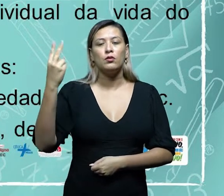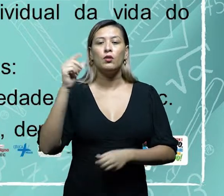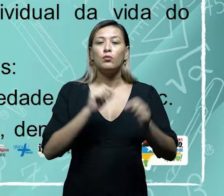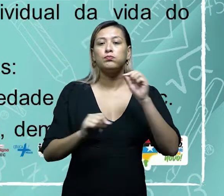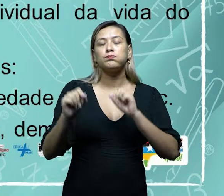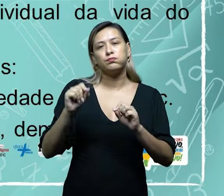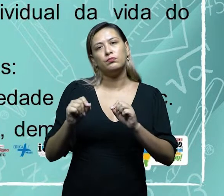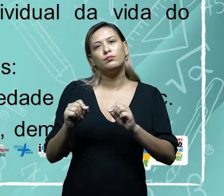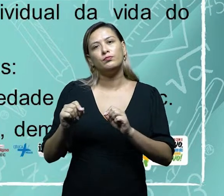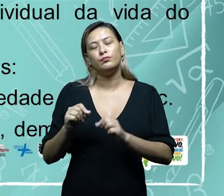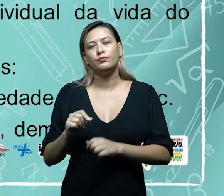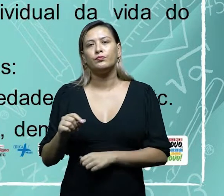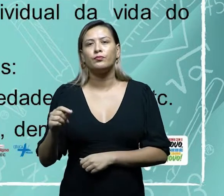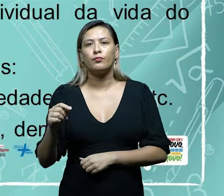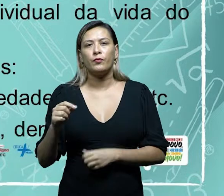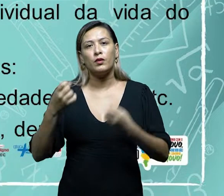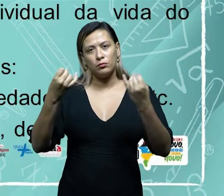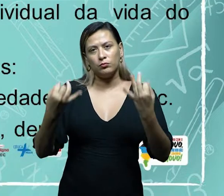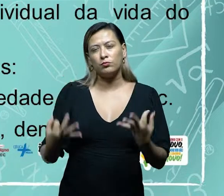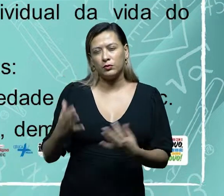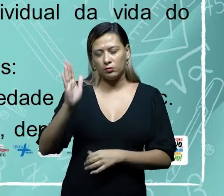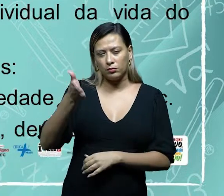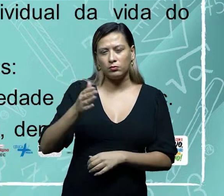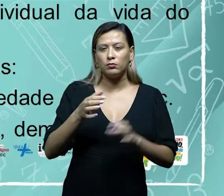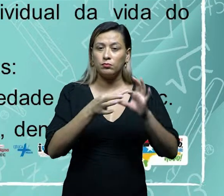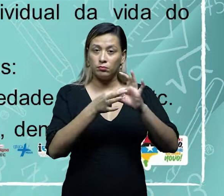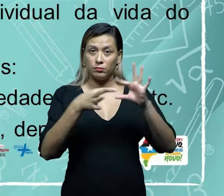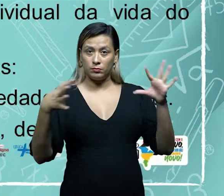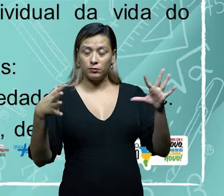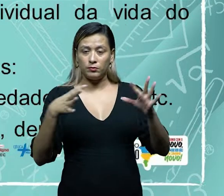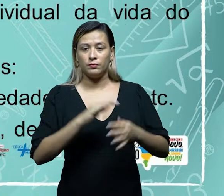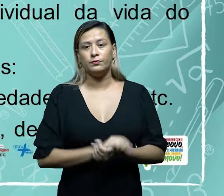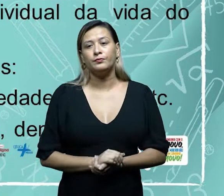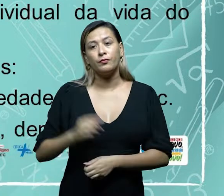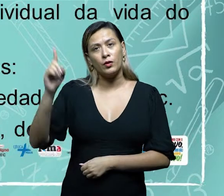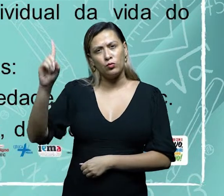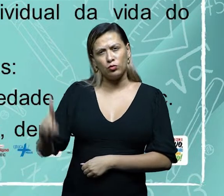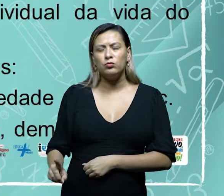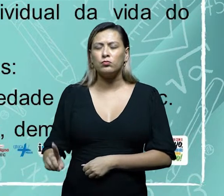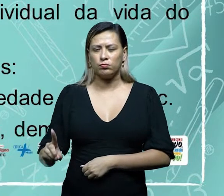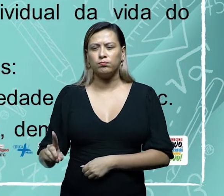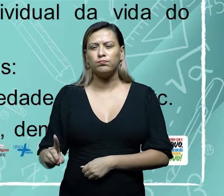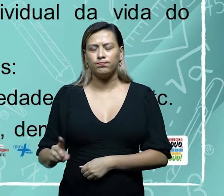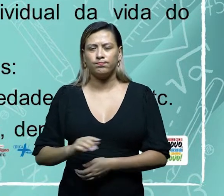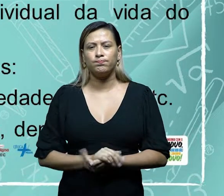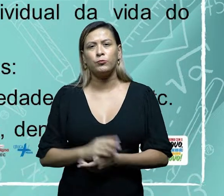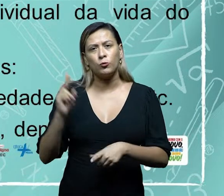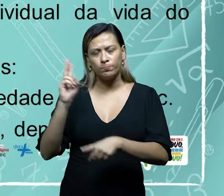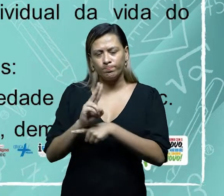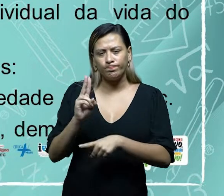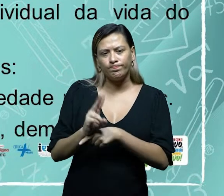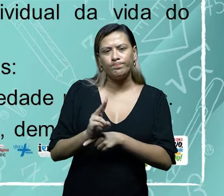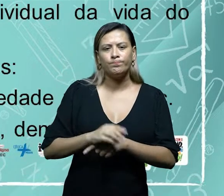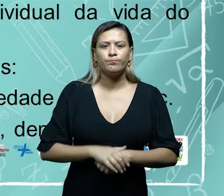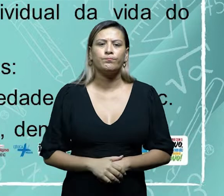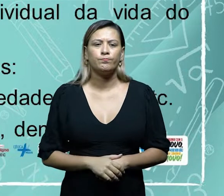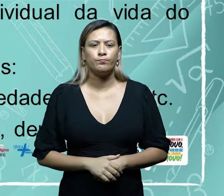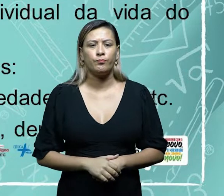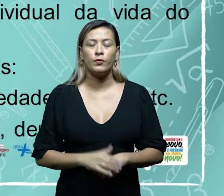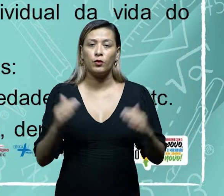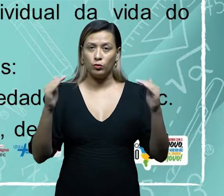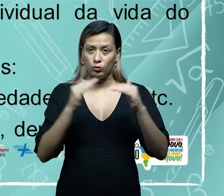de fato, como a gente viu, né, é a liberdade, né, os direitos de defesa. Bom, e de acordo com o